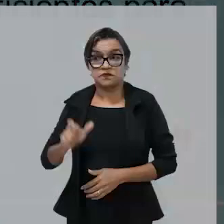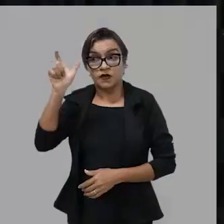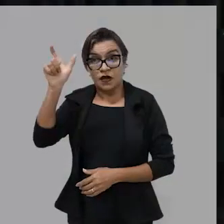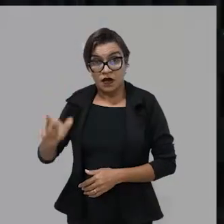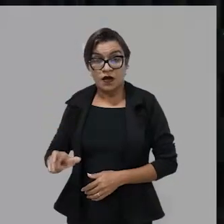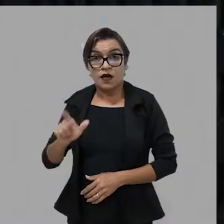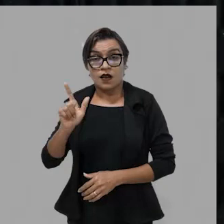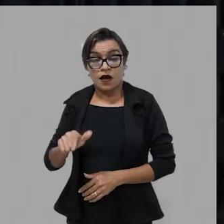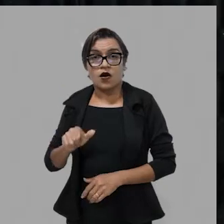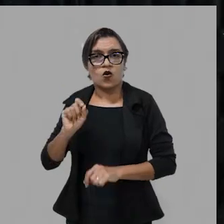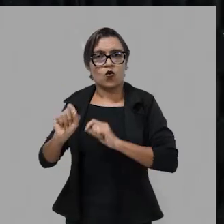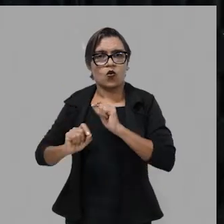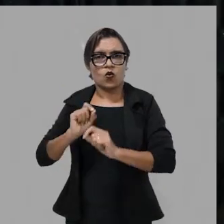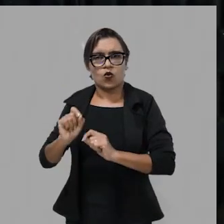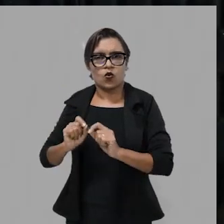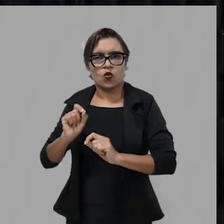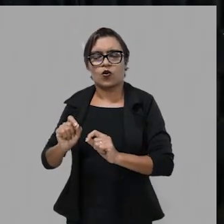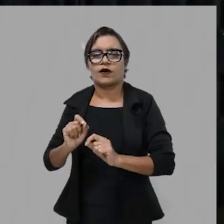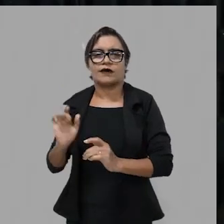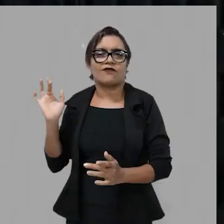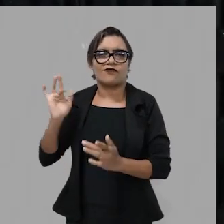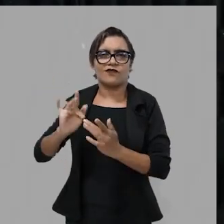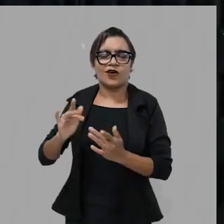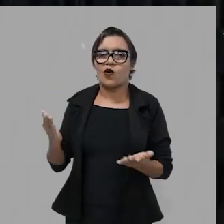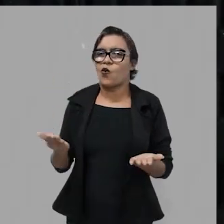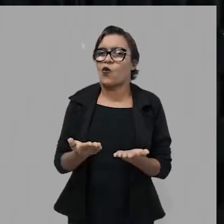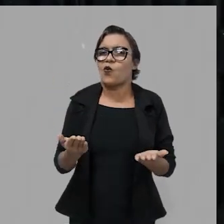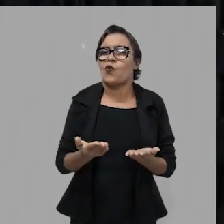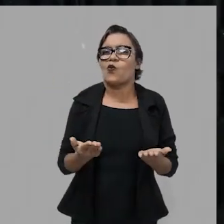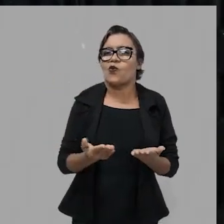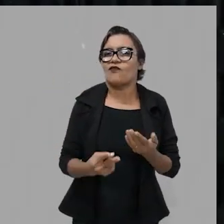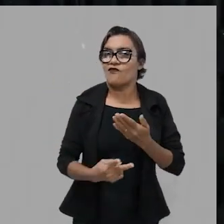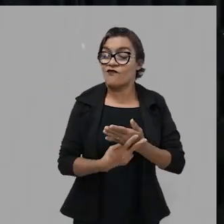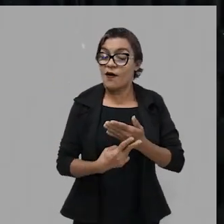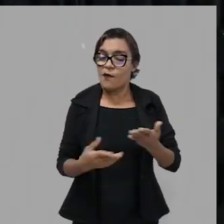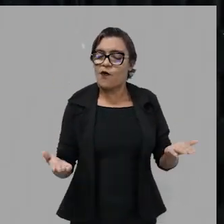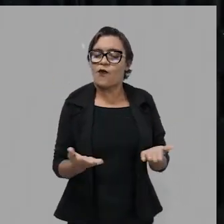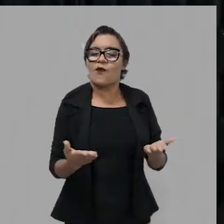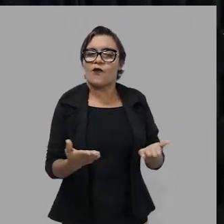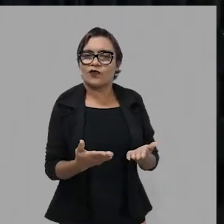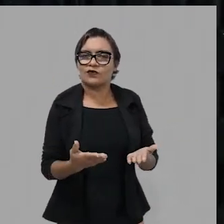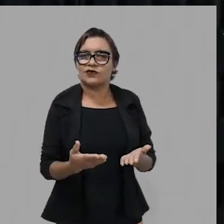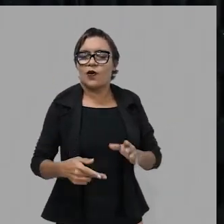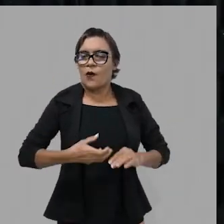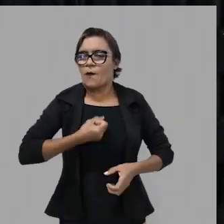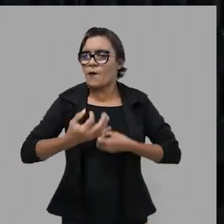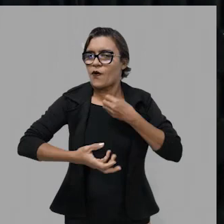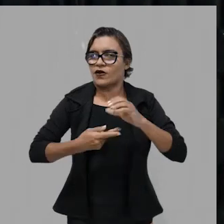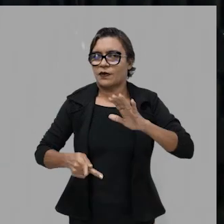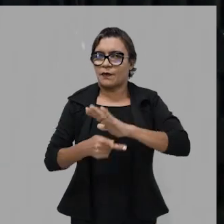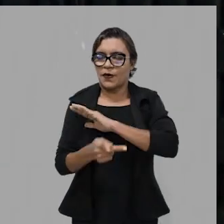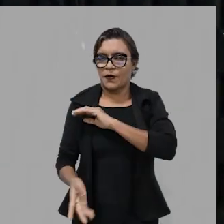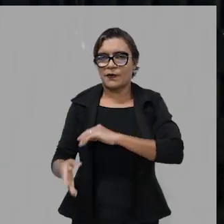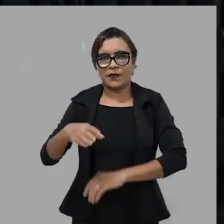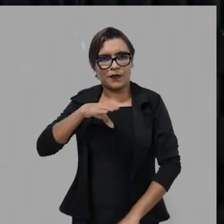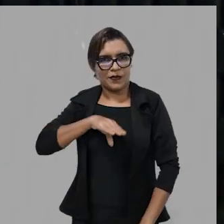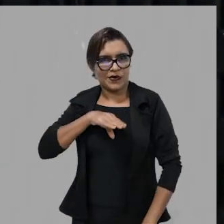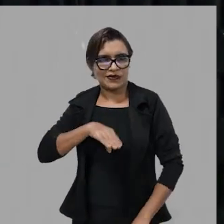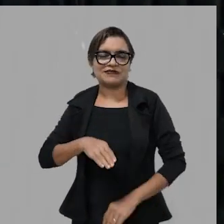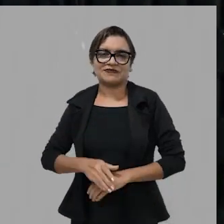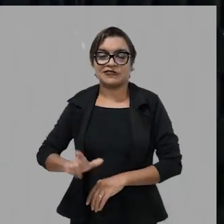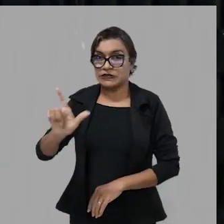clássico. Por isso que ele diz que vai colocar o verbo no presente. Ele é, sim, um dos maiores poetas da língua portuguesa. Até